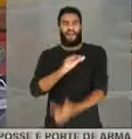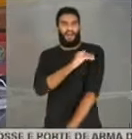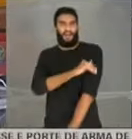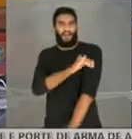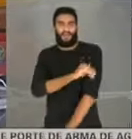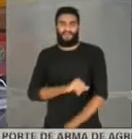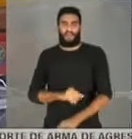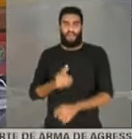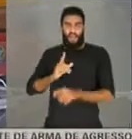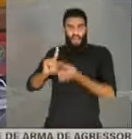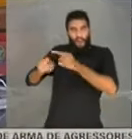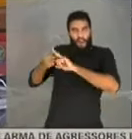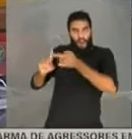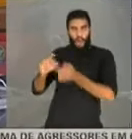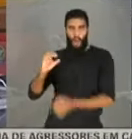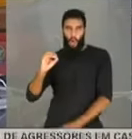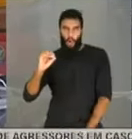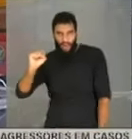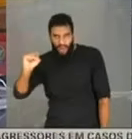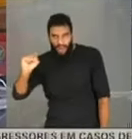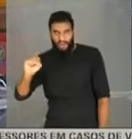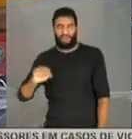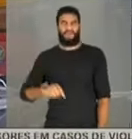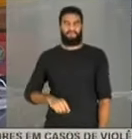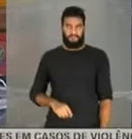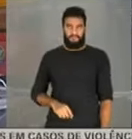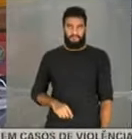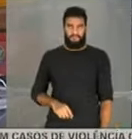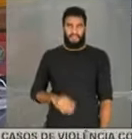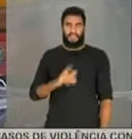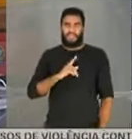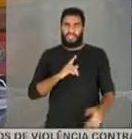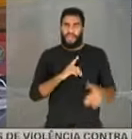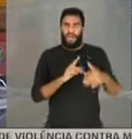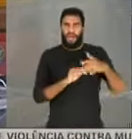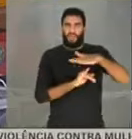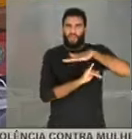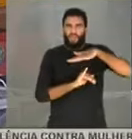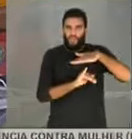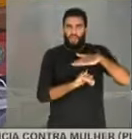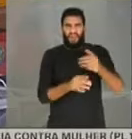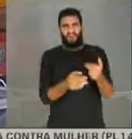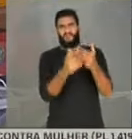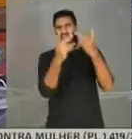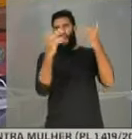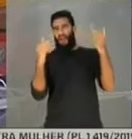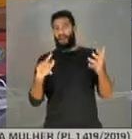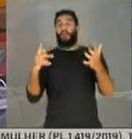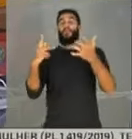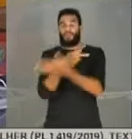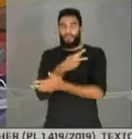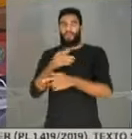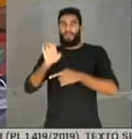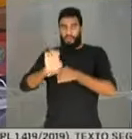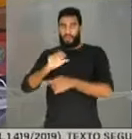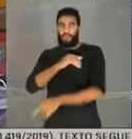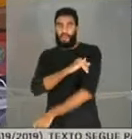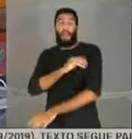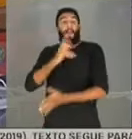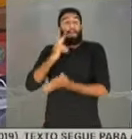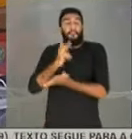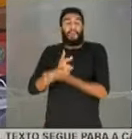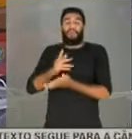o esquema das OSs, daquela fundação, de tudo aquilo que aconteceu no Rio de Janeiro, mesmo sendo de